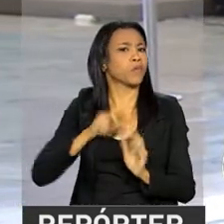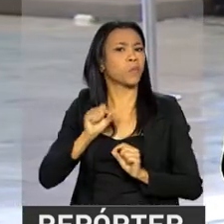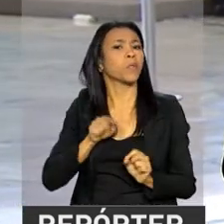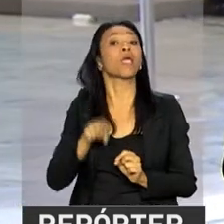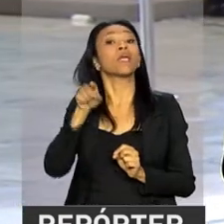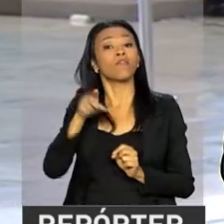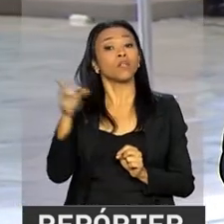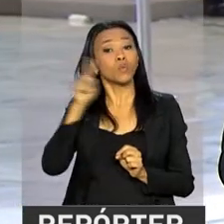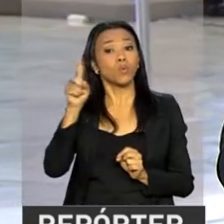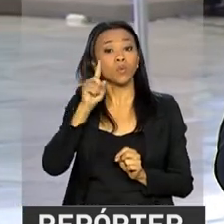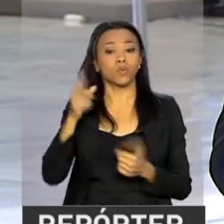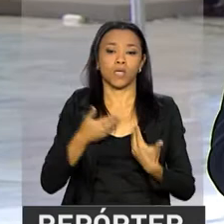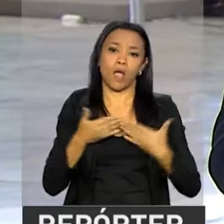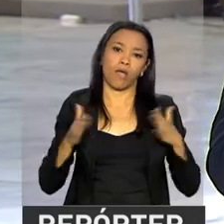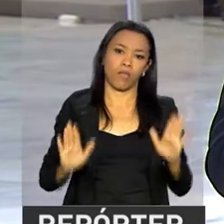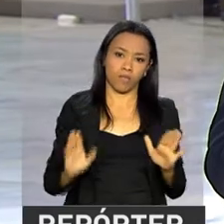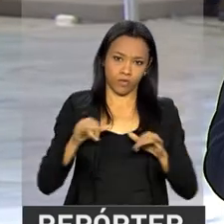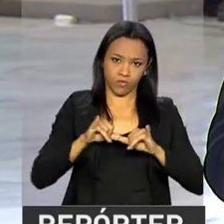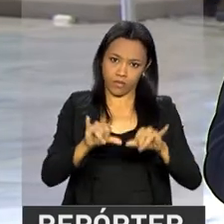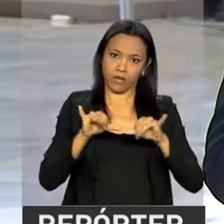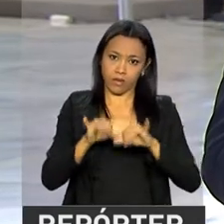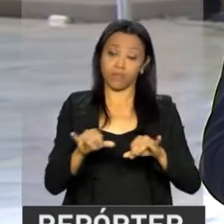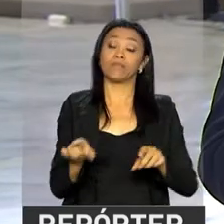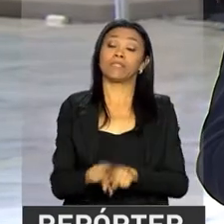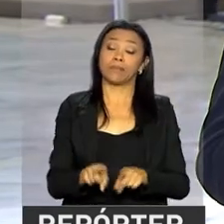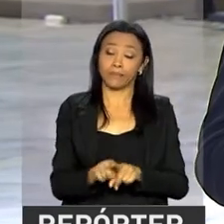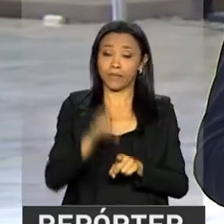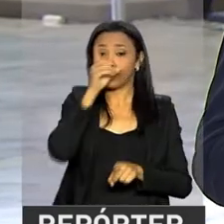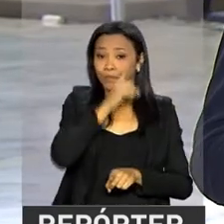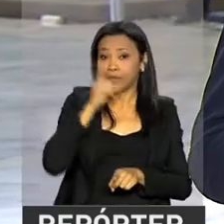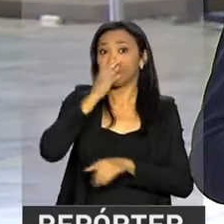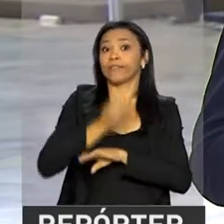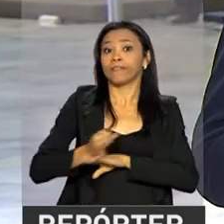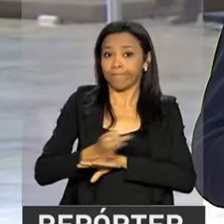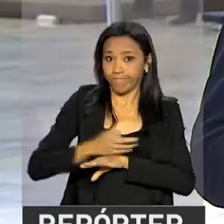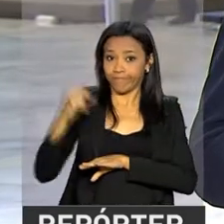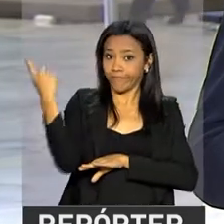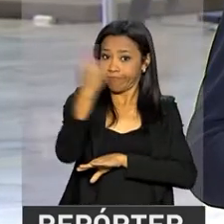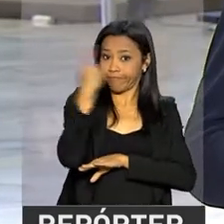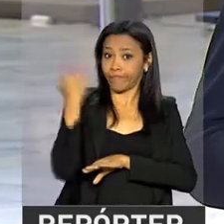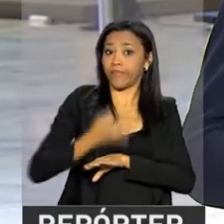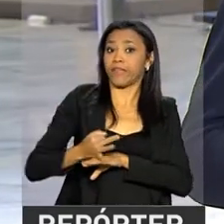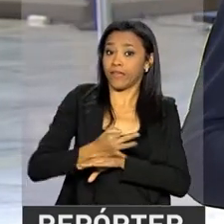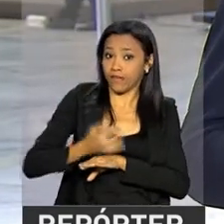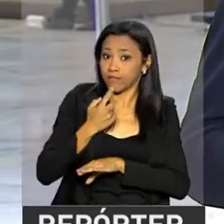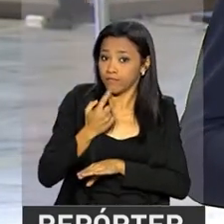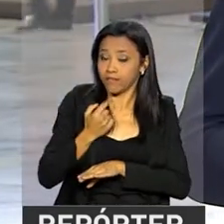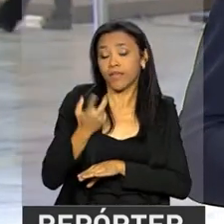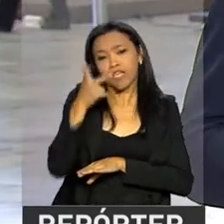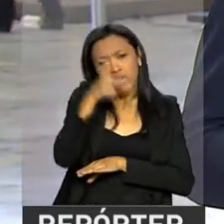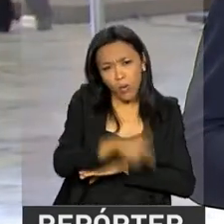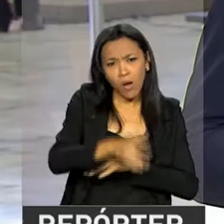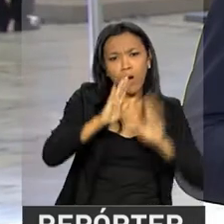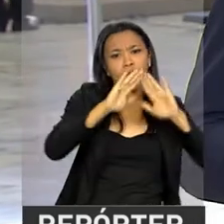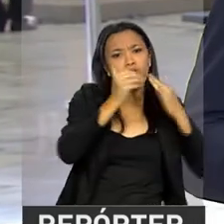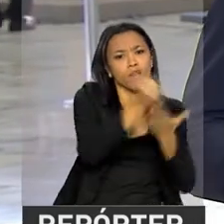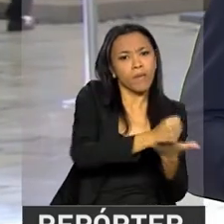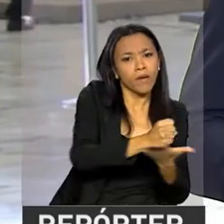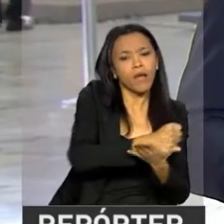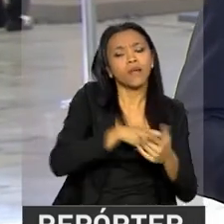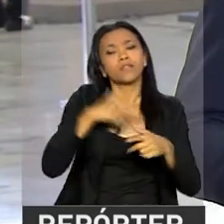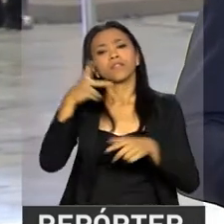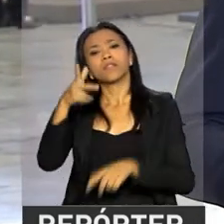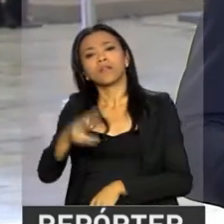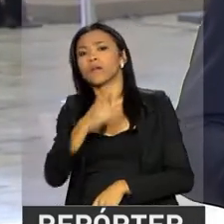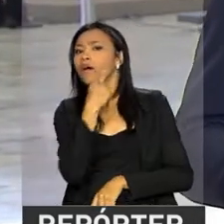abrir todos os dias da semana, inclusive domingos e feriados, assim como ocorre com farmácias e restaurantes, por